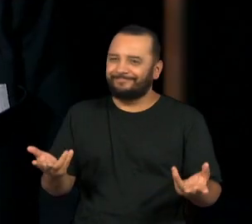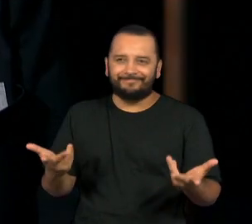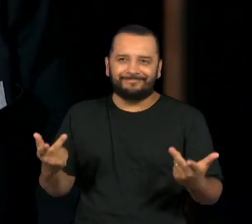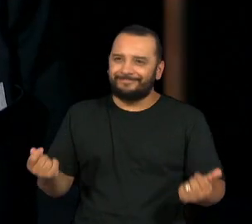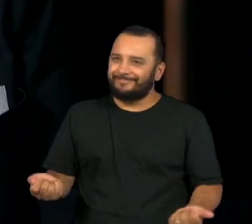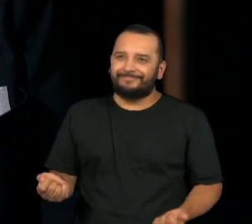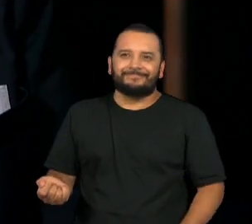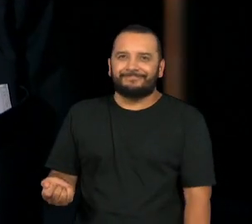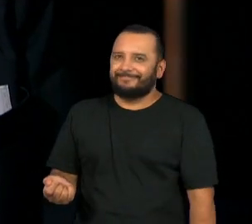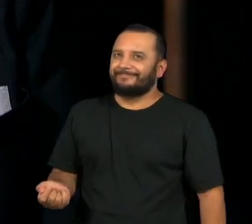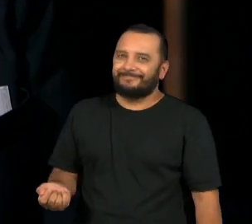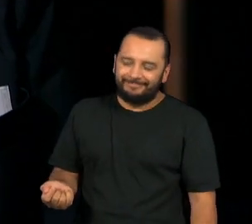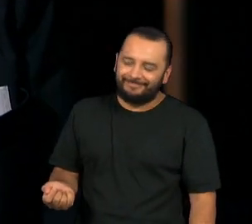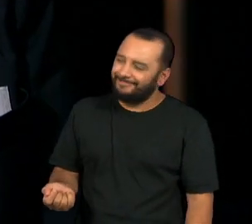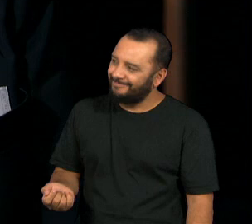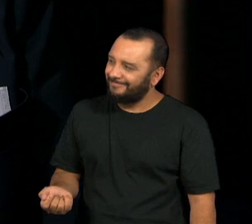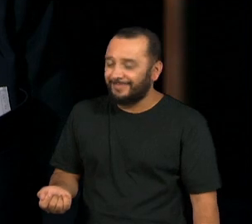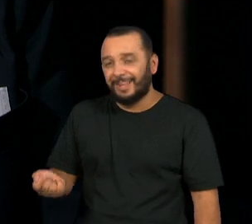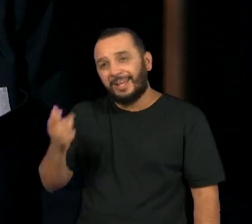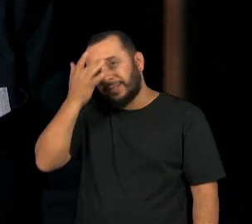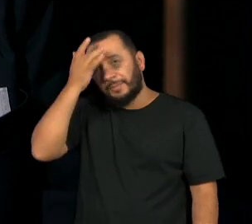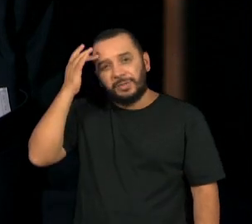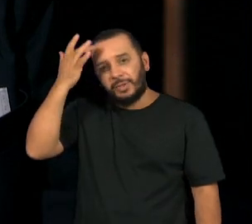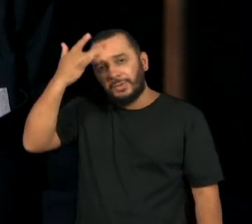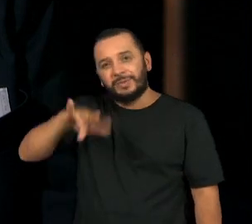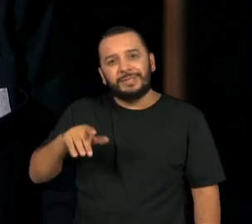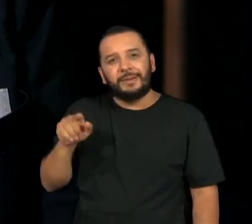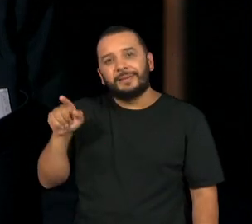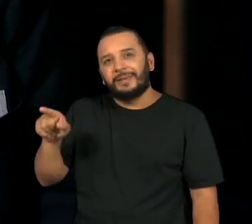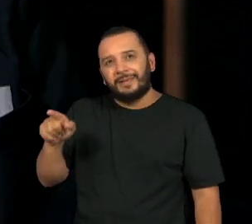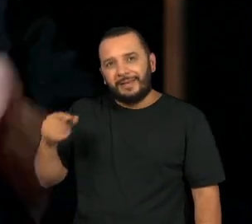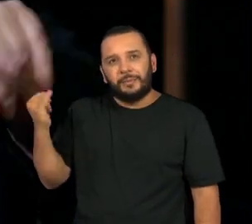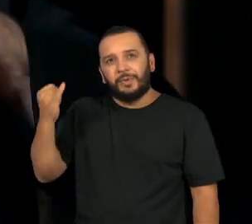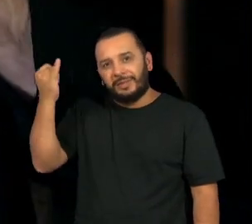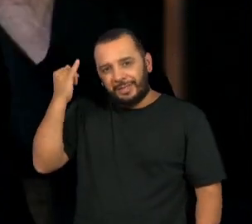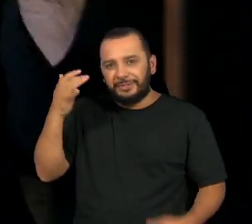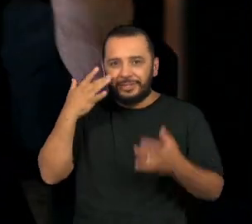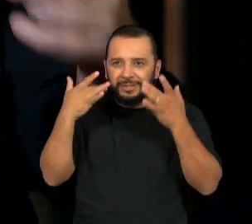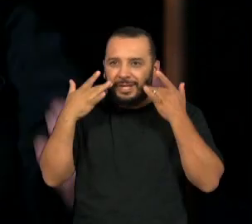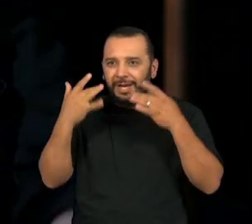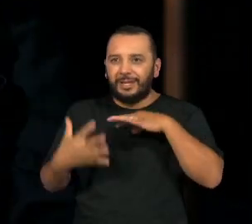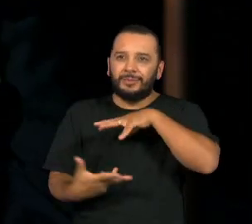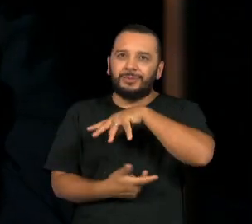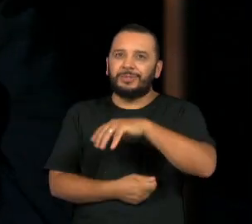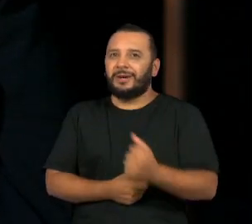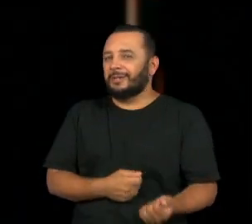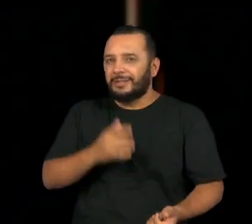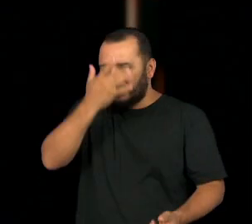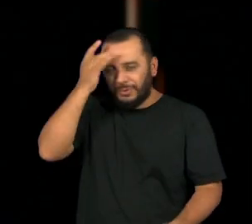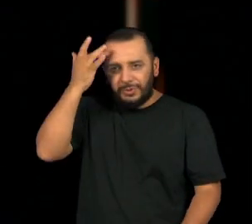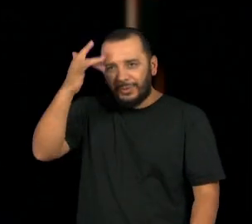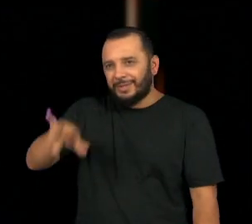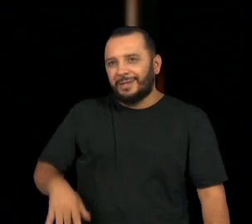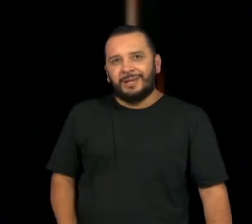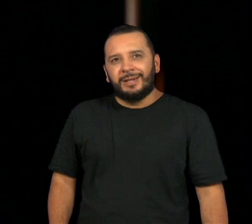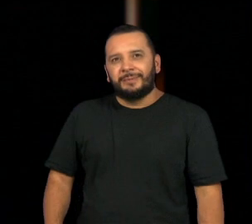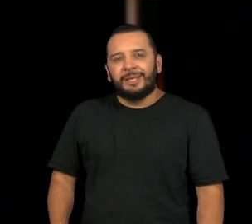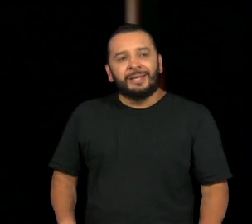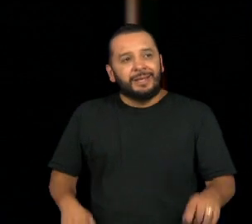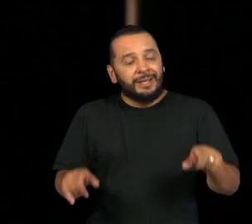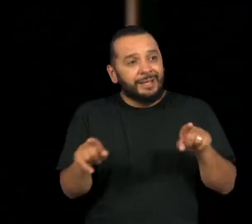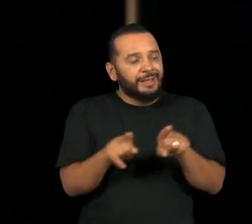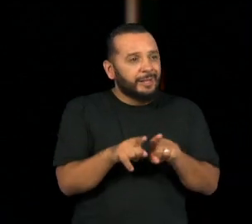meu, não sabe... As pessoas não sabem o que ele foi importante no teatro mundial, né? E com todas